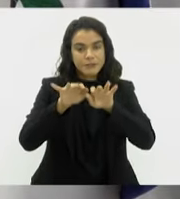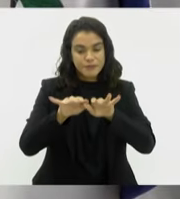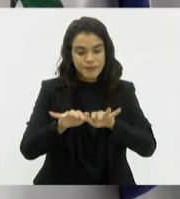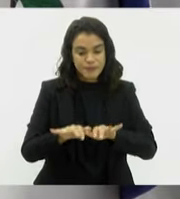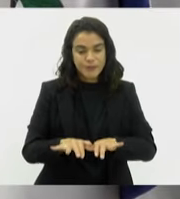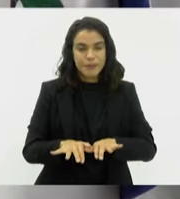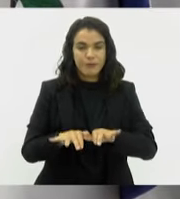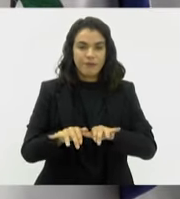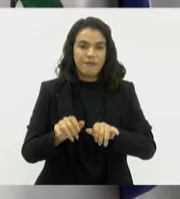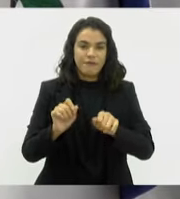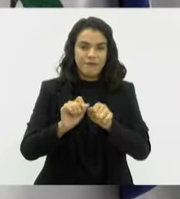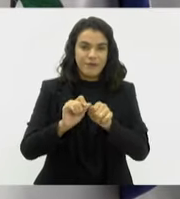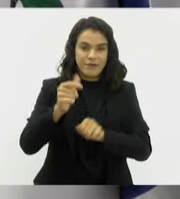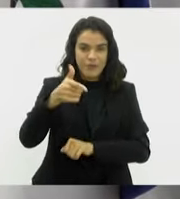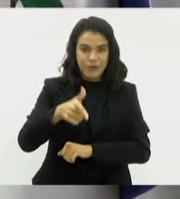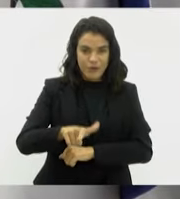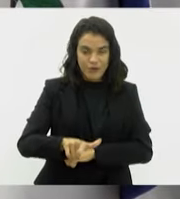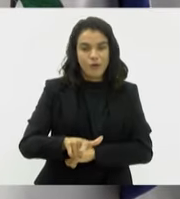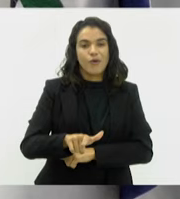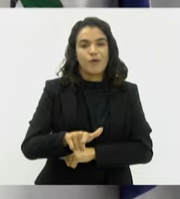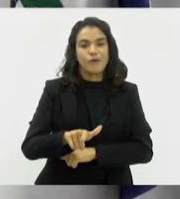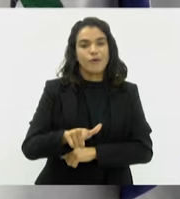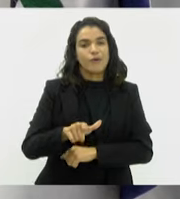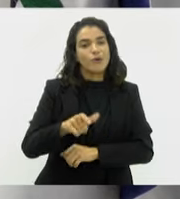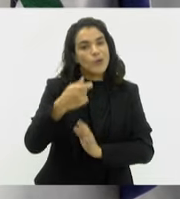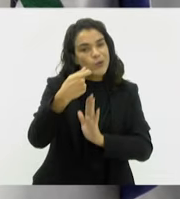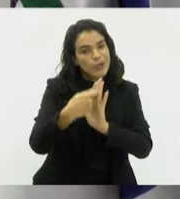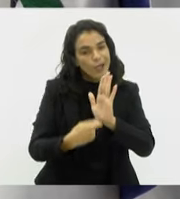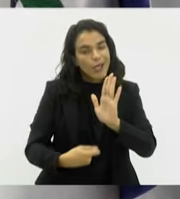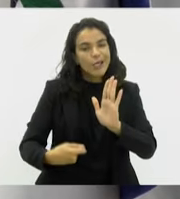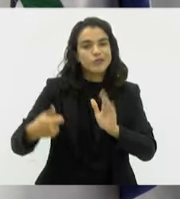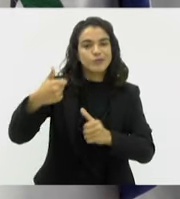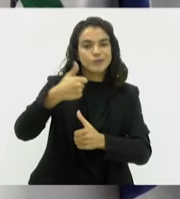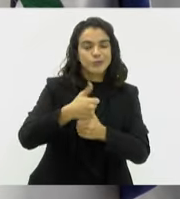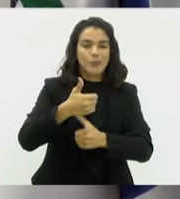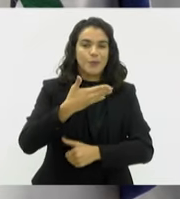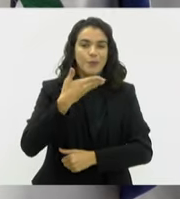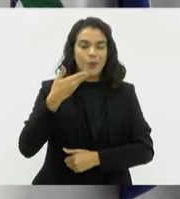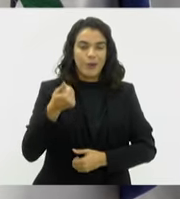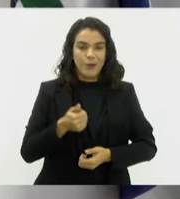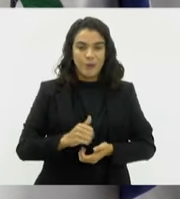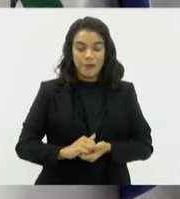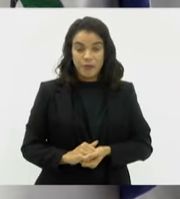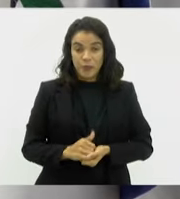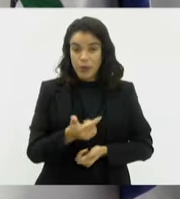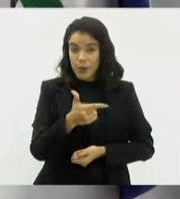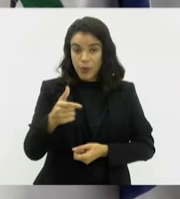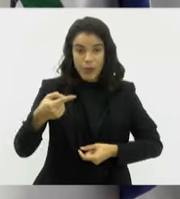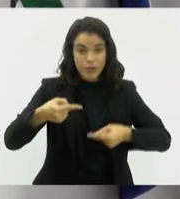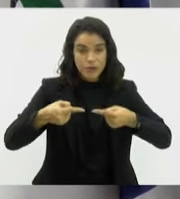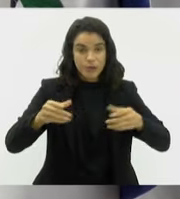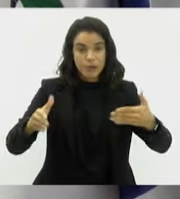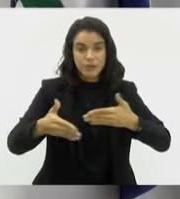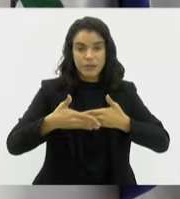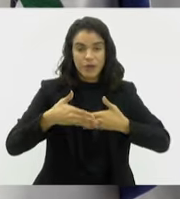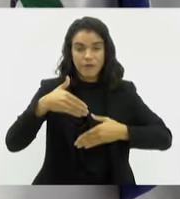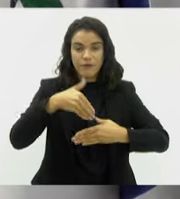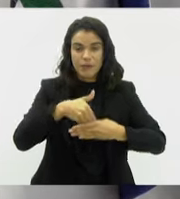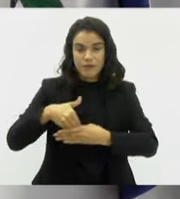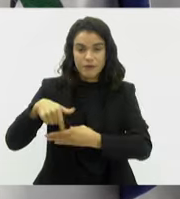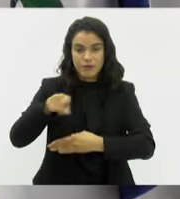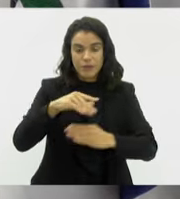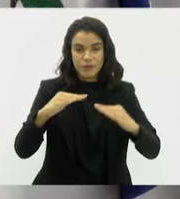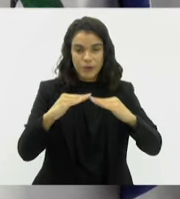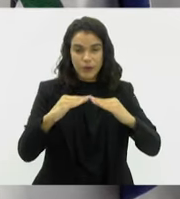verdade, é o que cantei anteriormente, concluindo por substitutivo, que vai originar o substitutivo. Então, não havendo quem queira discutir, encerrada a discussão e votação, se os